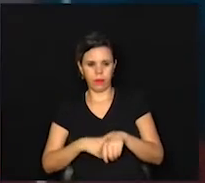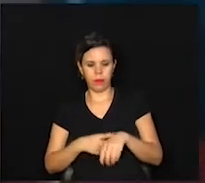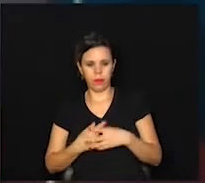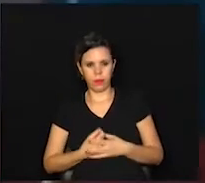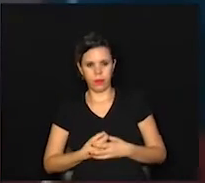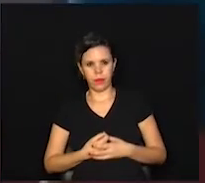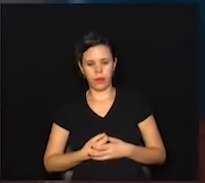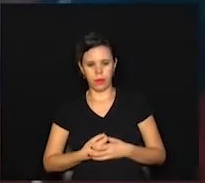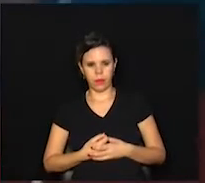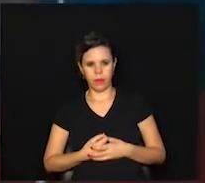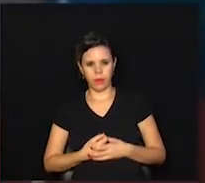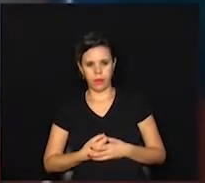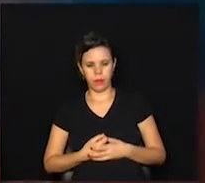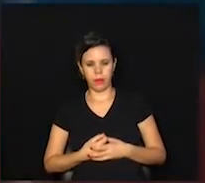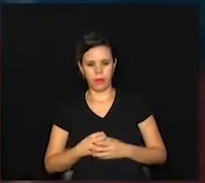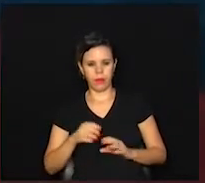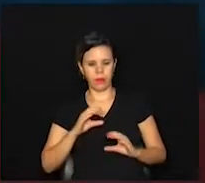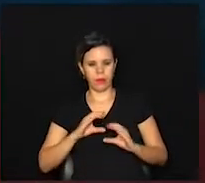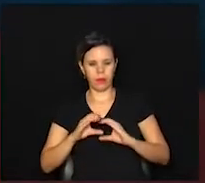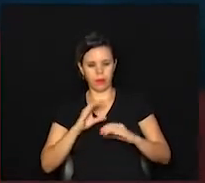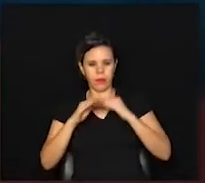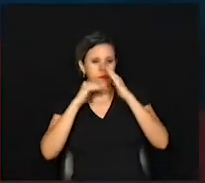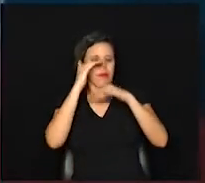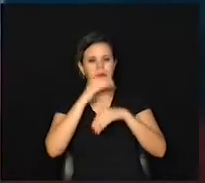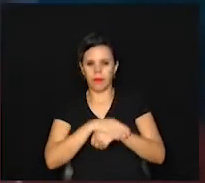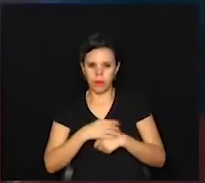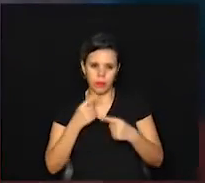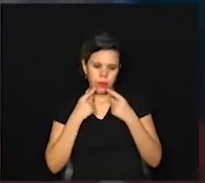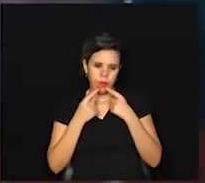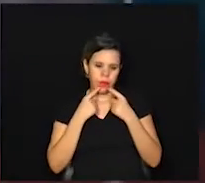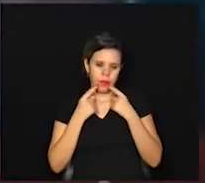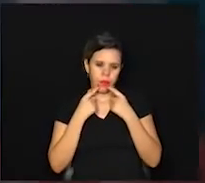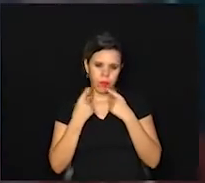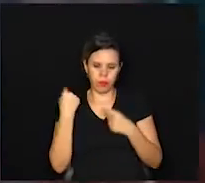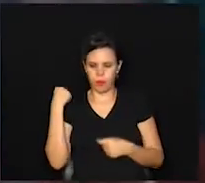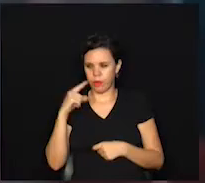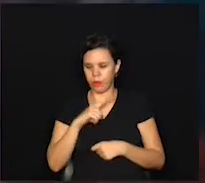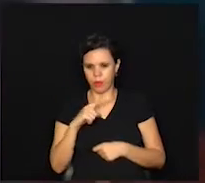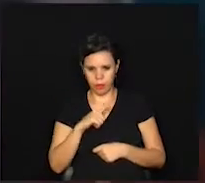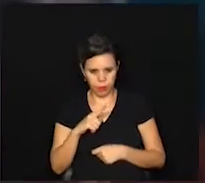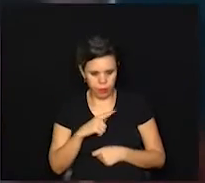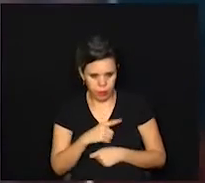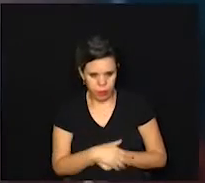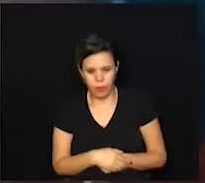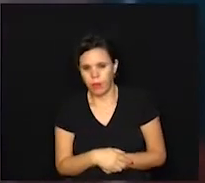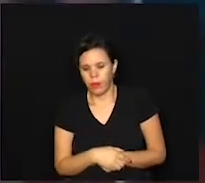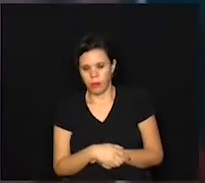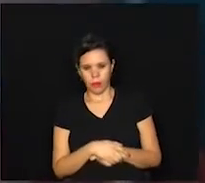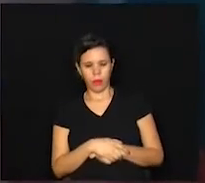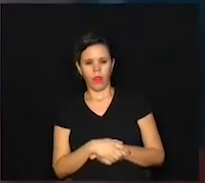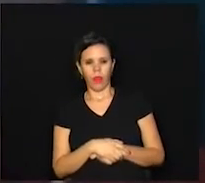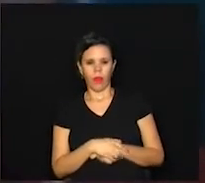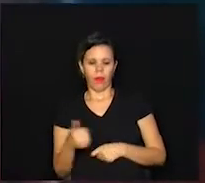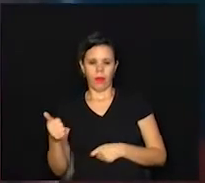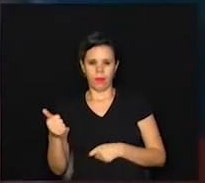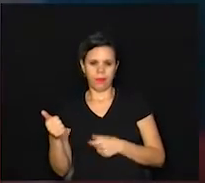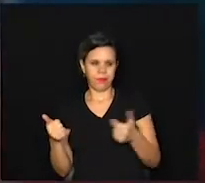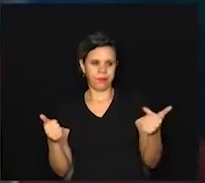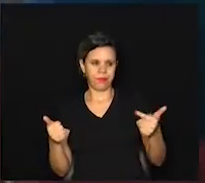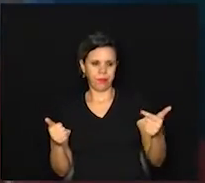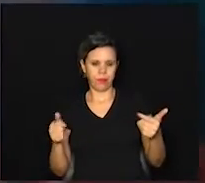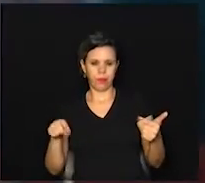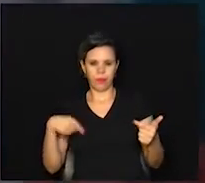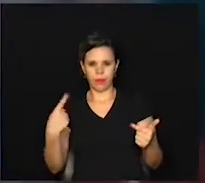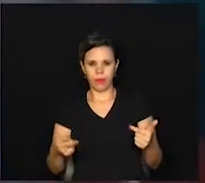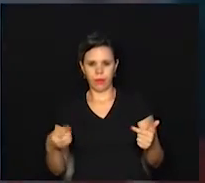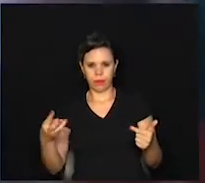uma interlocução construtiva, como na época que nós tínhamos tanto o primeiro quanto o segundo, e mais ainda